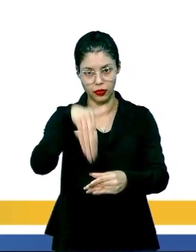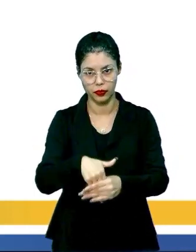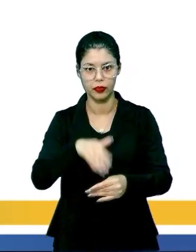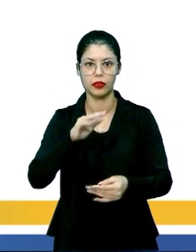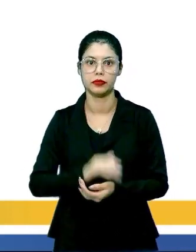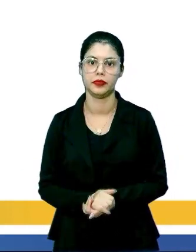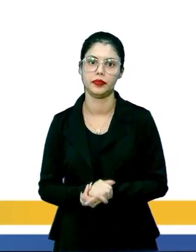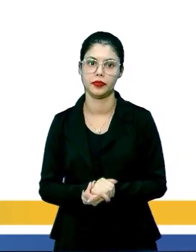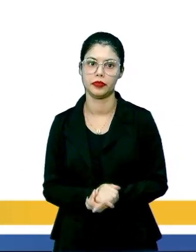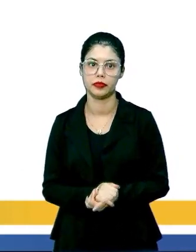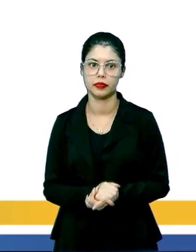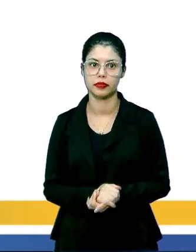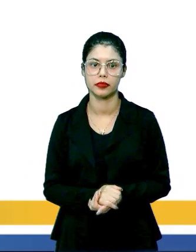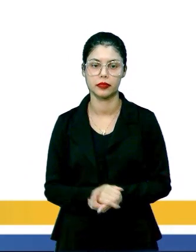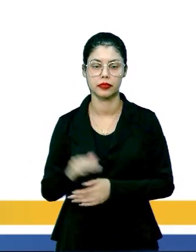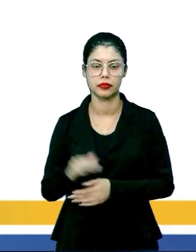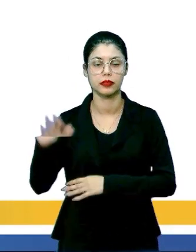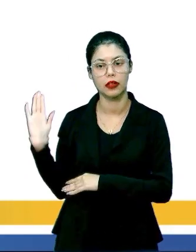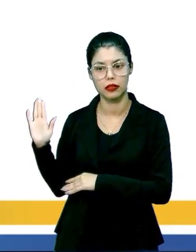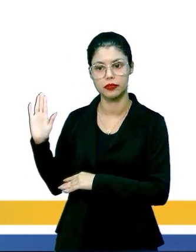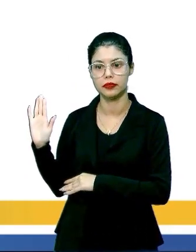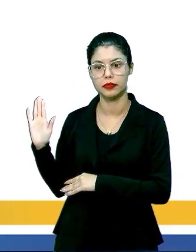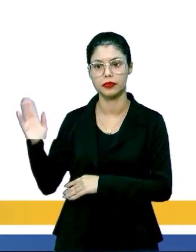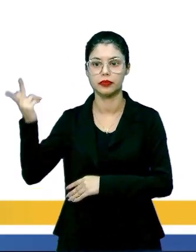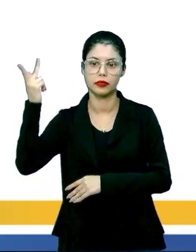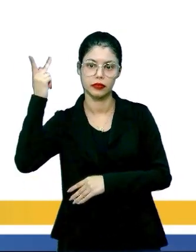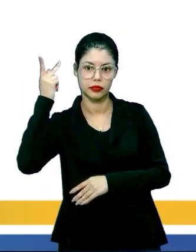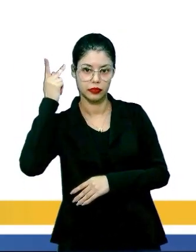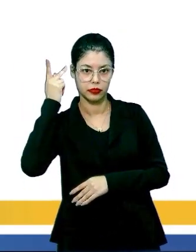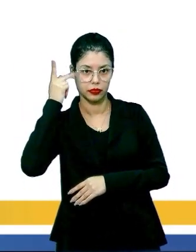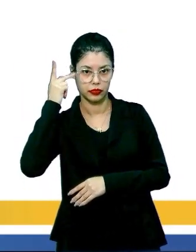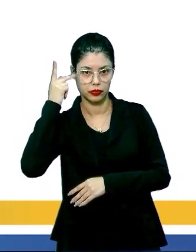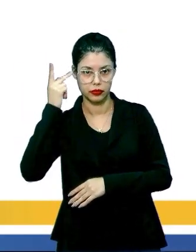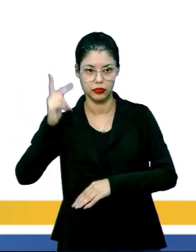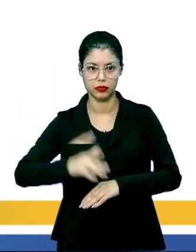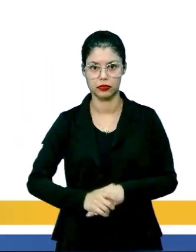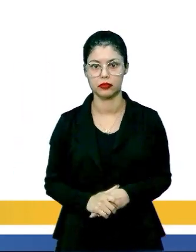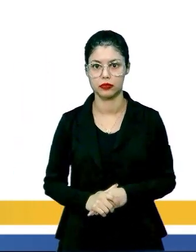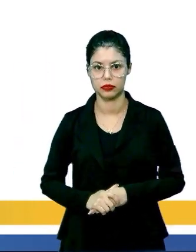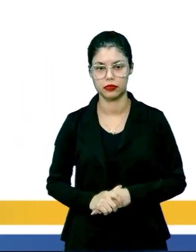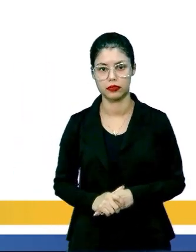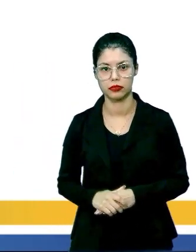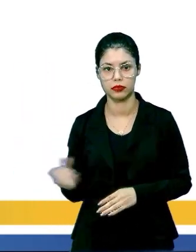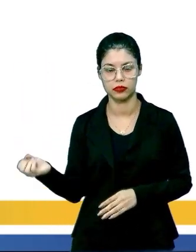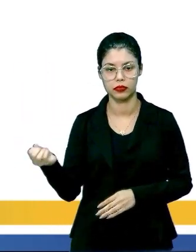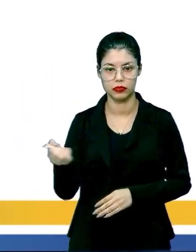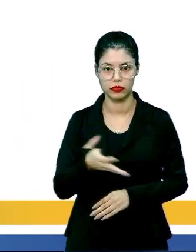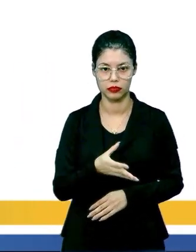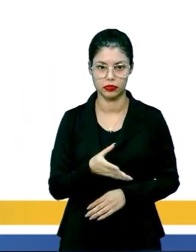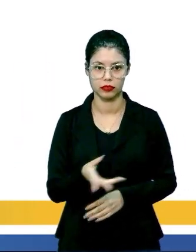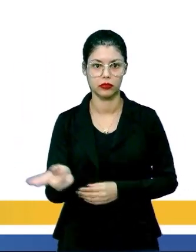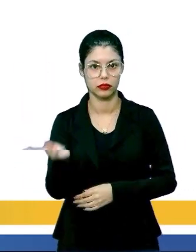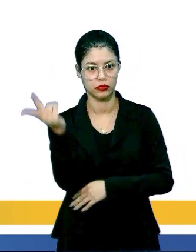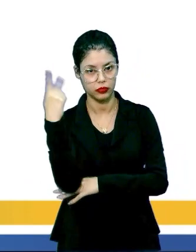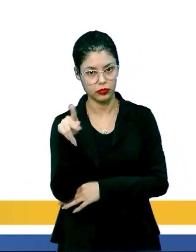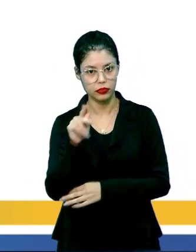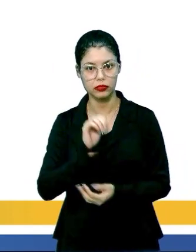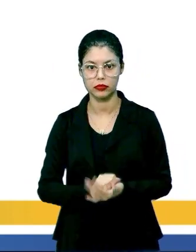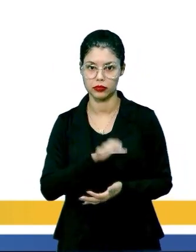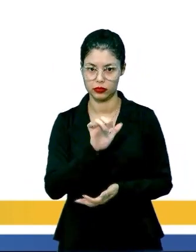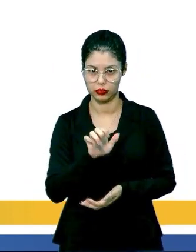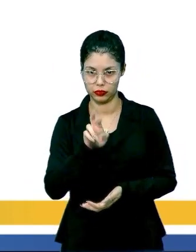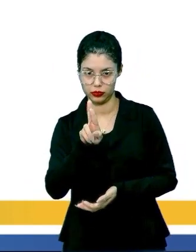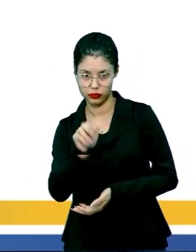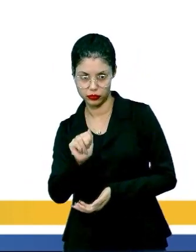Júlio Prestes e se impor como presidente, dando início assim, a um novo período da história, que é a Era